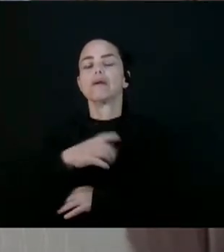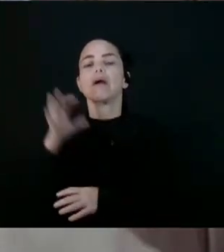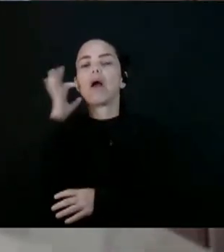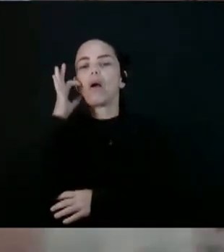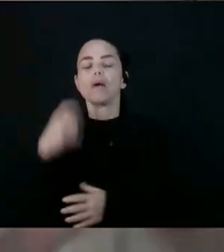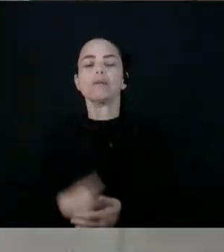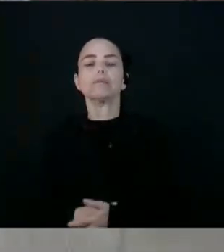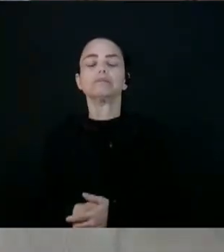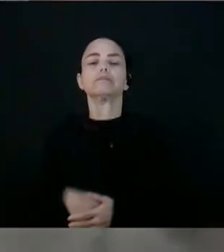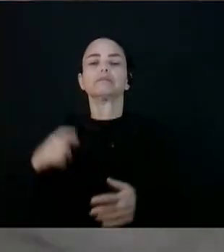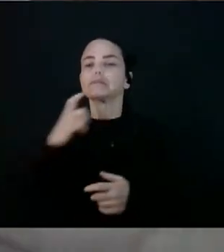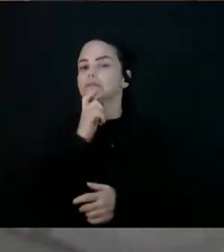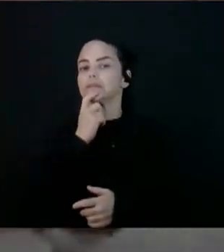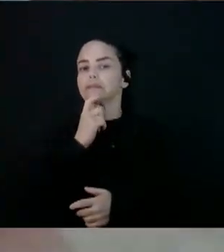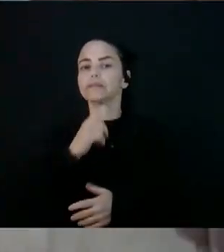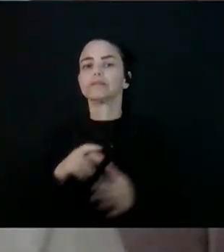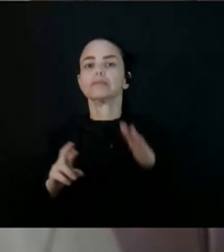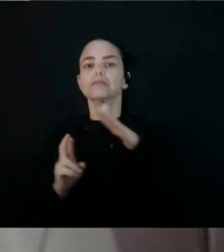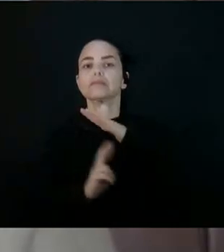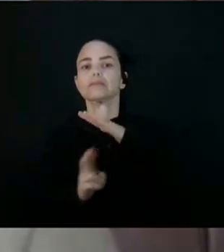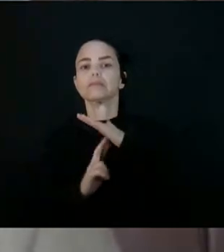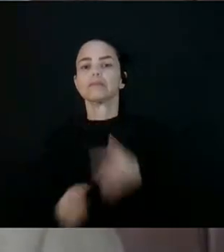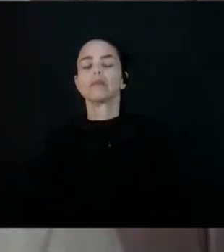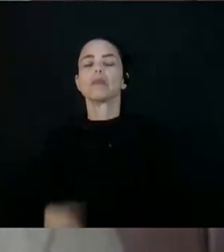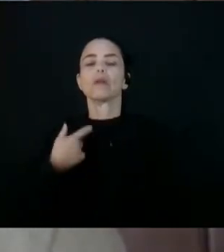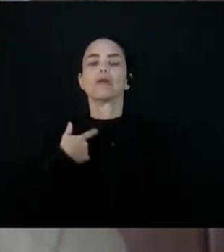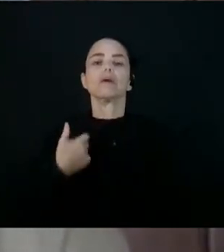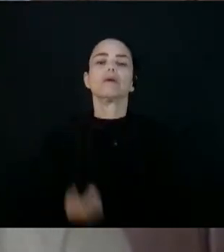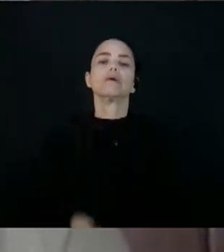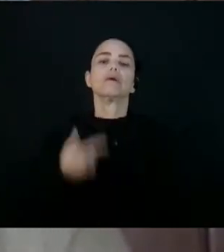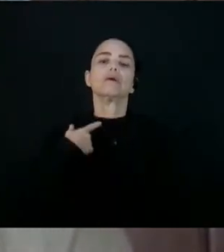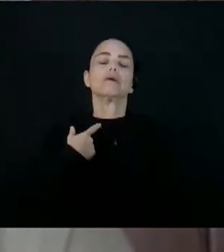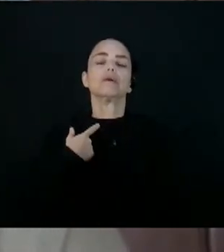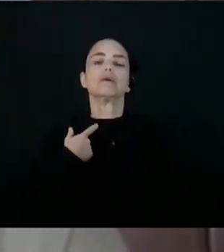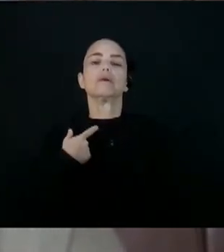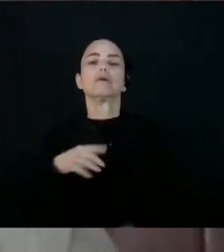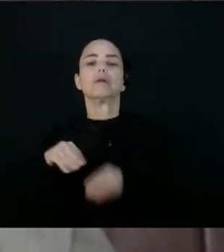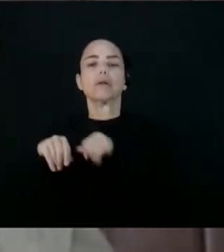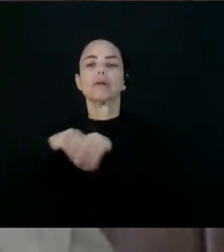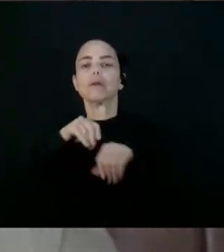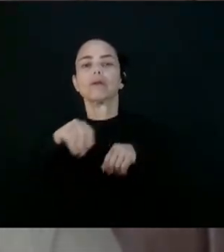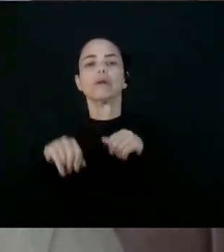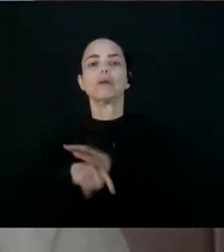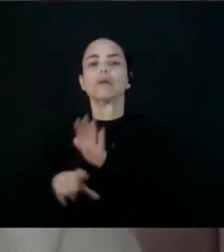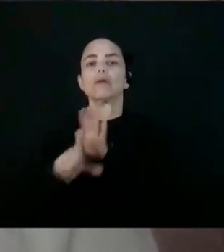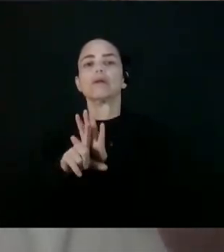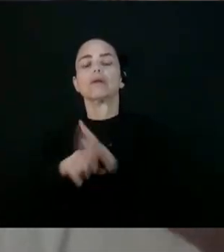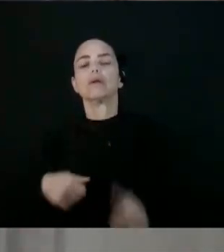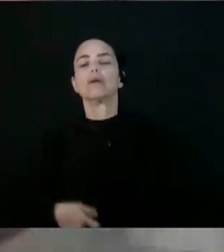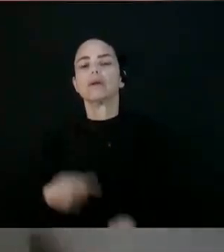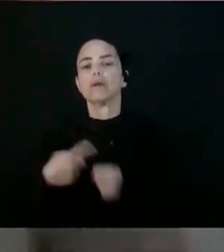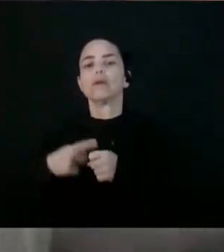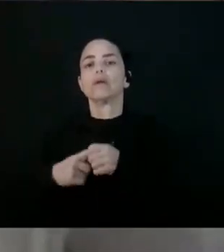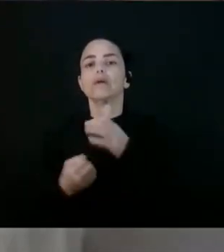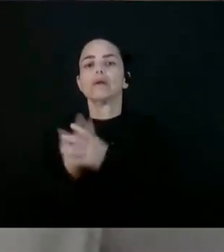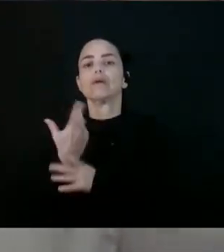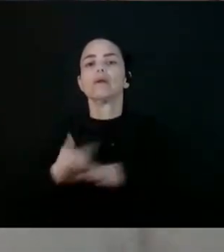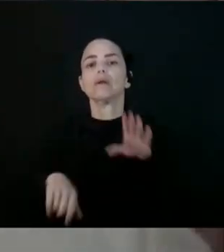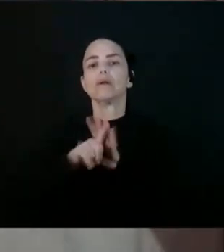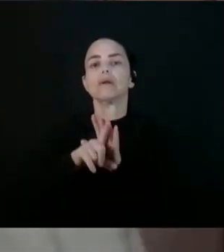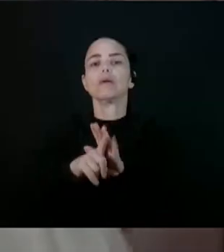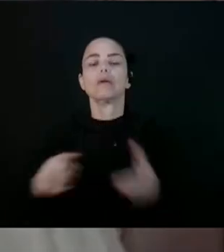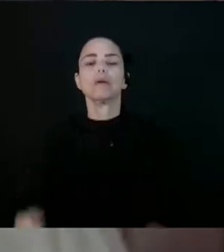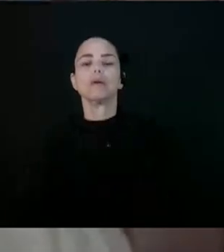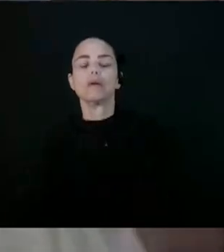foi relator da equipe responsável pela revisão da Lei Orgânica do município e autor de leis que criaram os